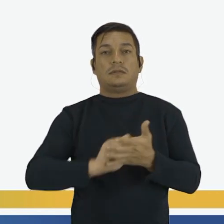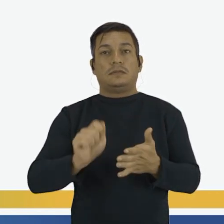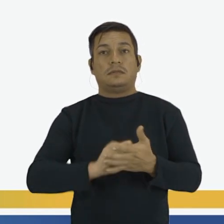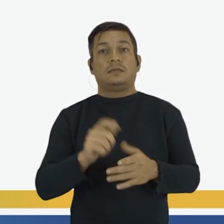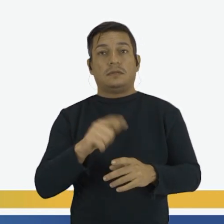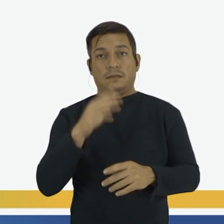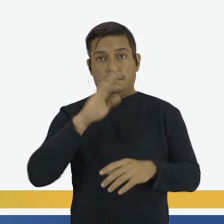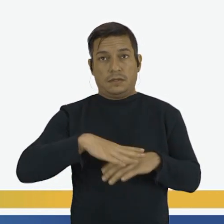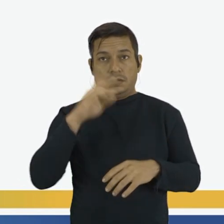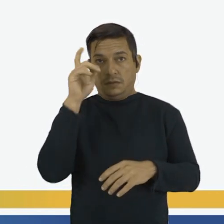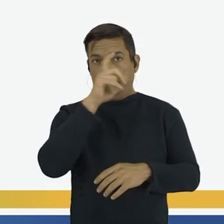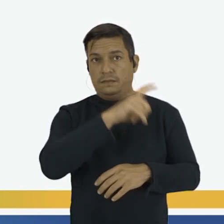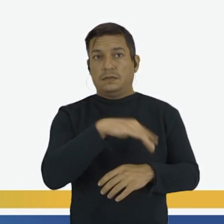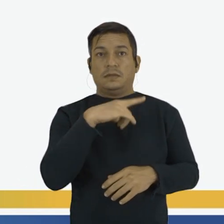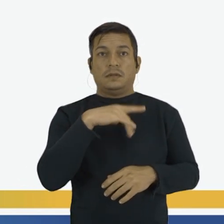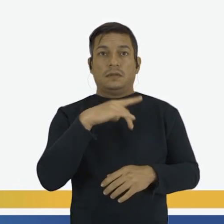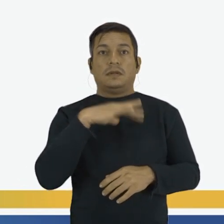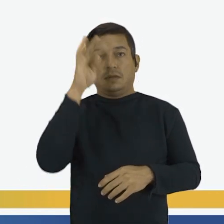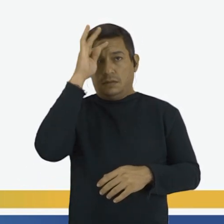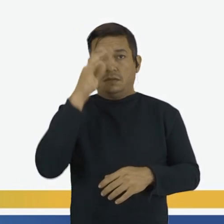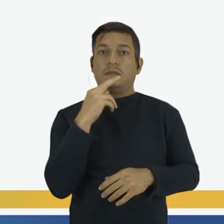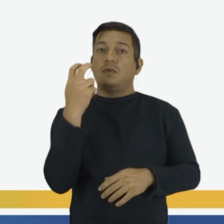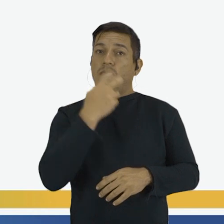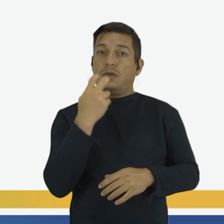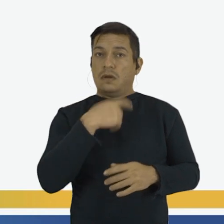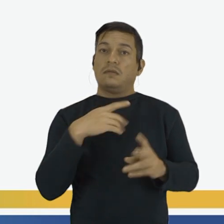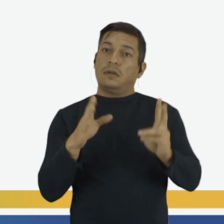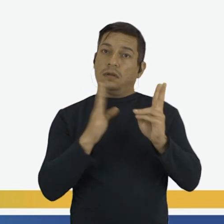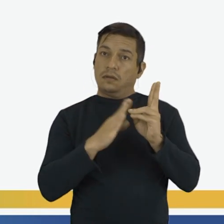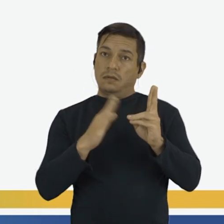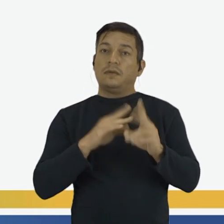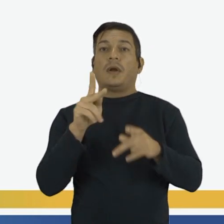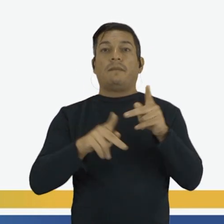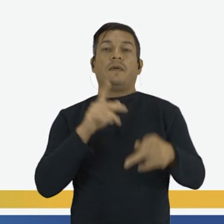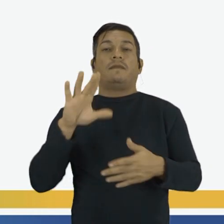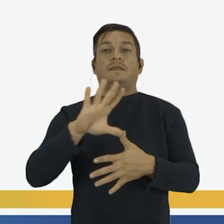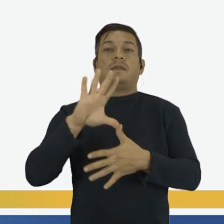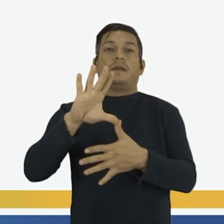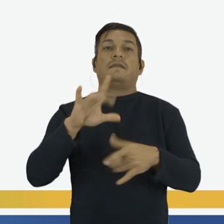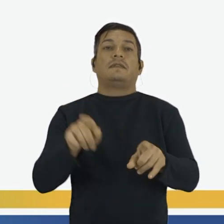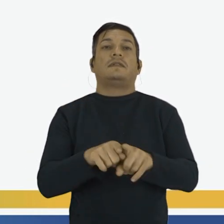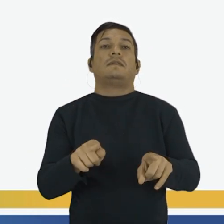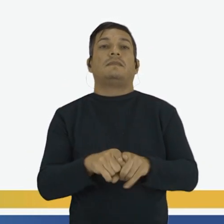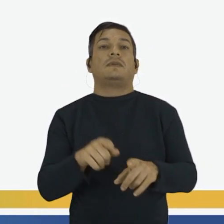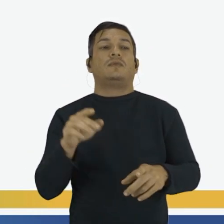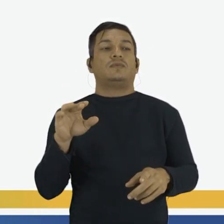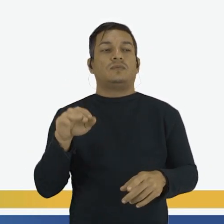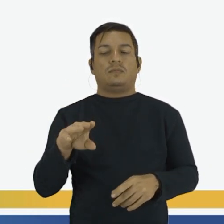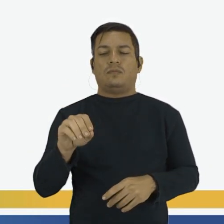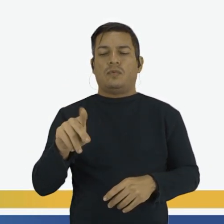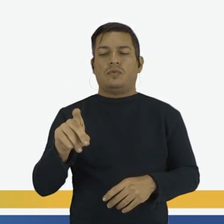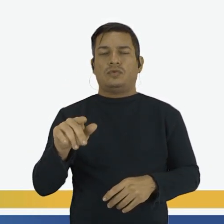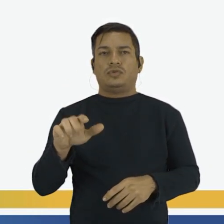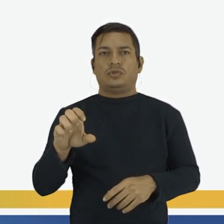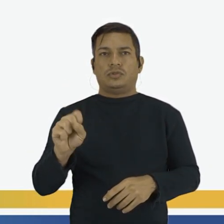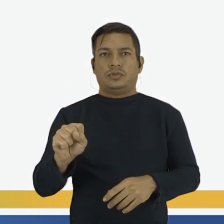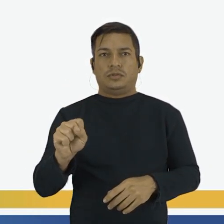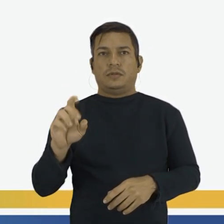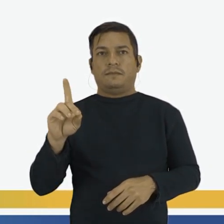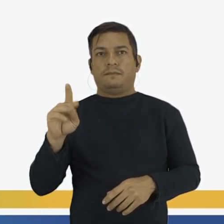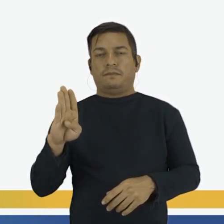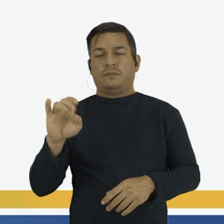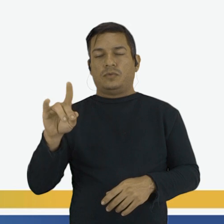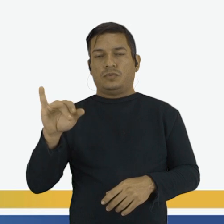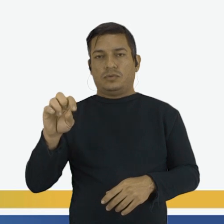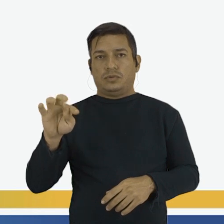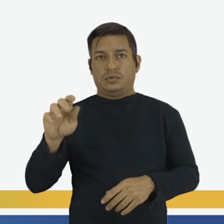tradição oral, como os indígenas, né? Os povos da África e os monges budistas. Na questão dos povos